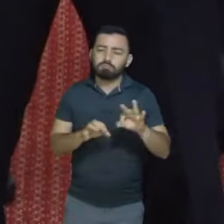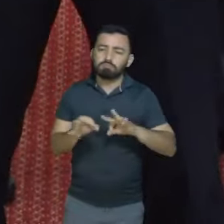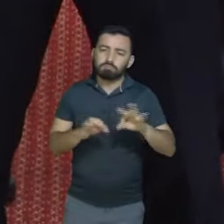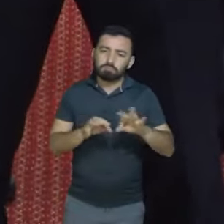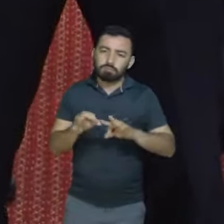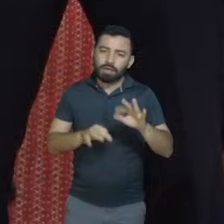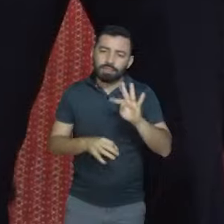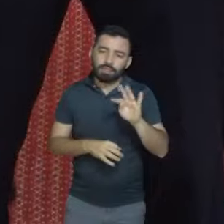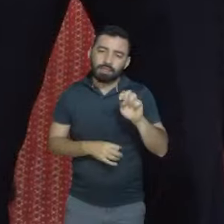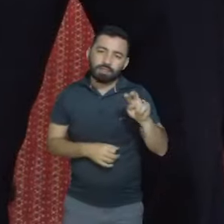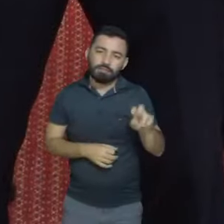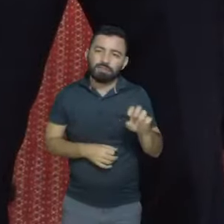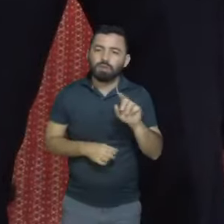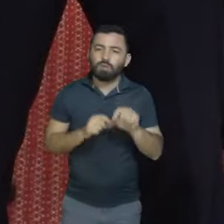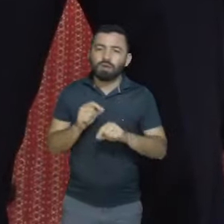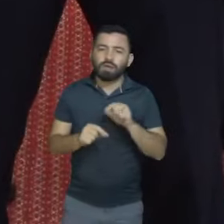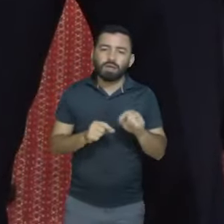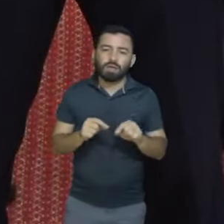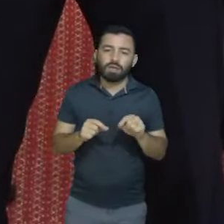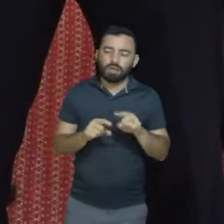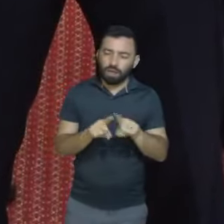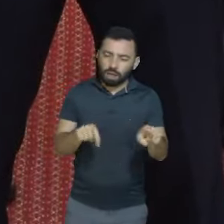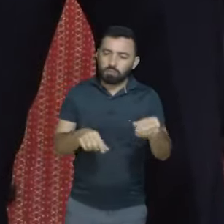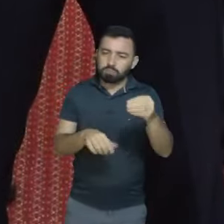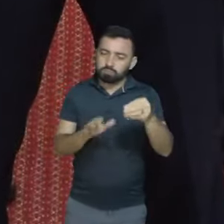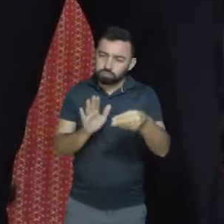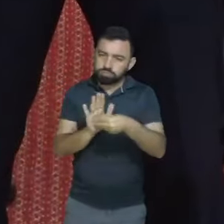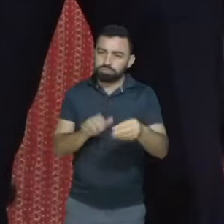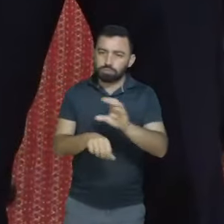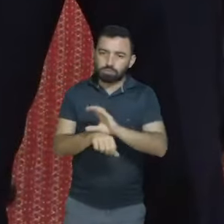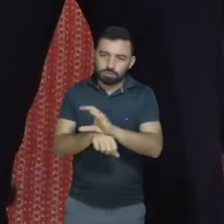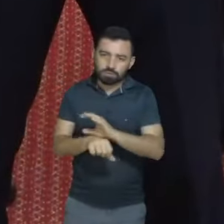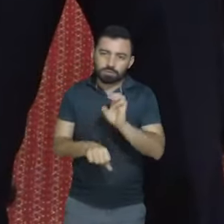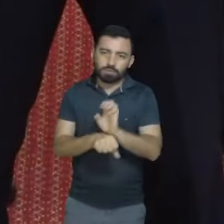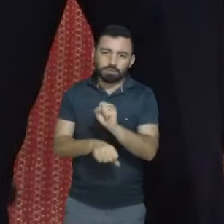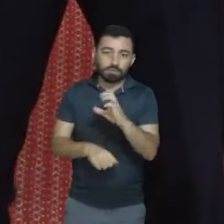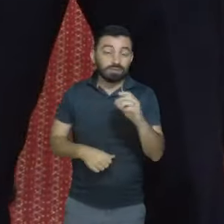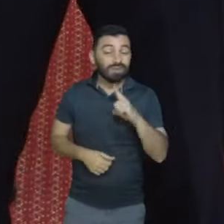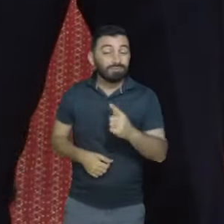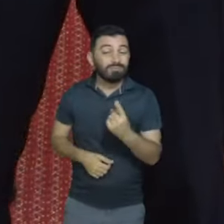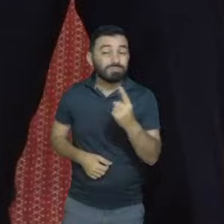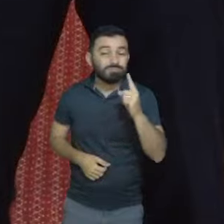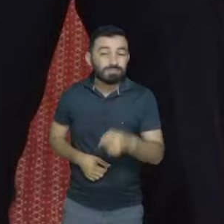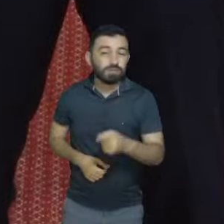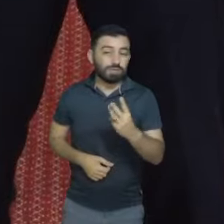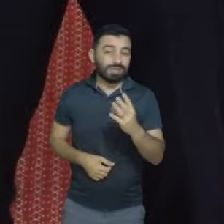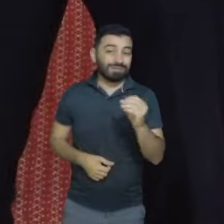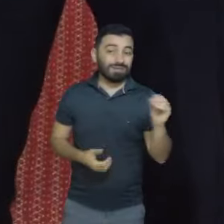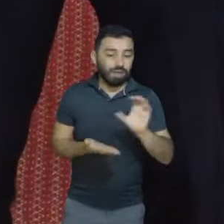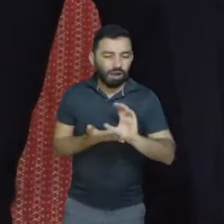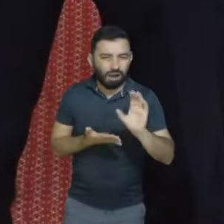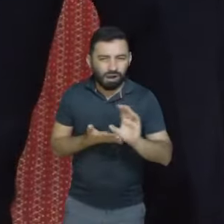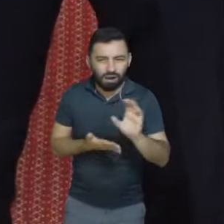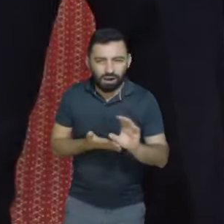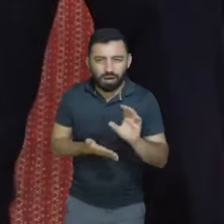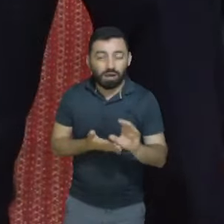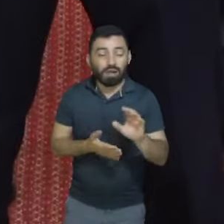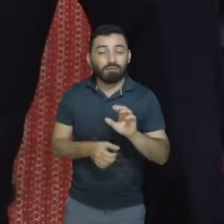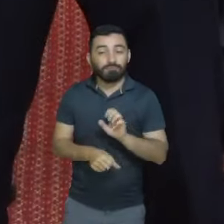colocamos, né, na Constituição do Estado de Santa Catarina. Nós tínhamos 1.300 transferências para ser